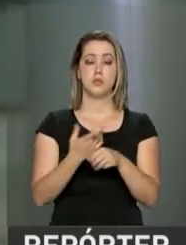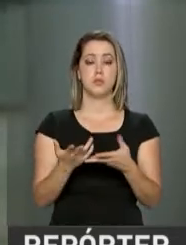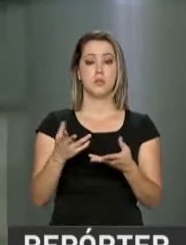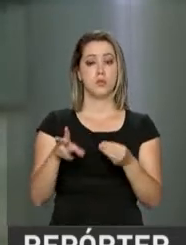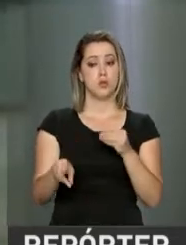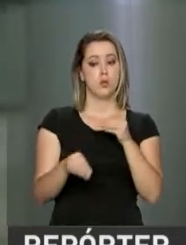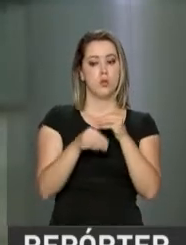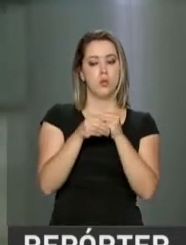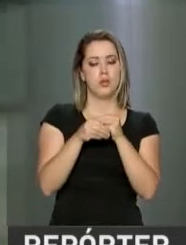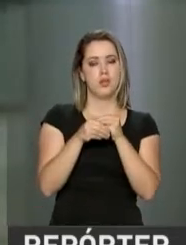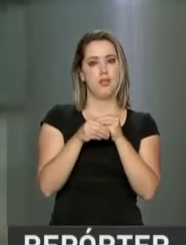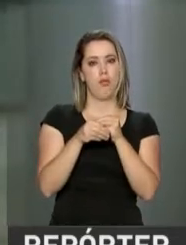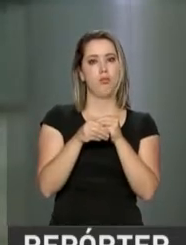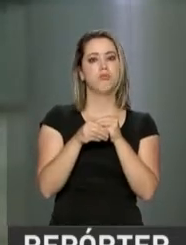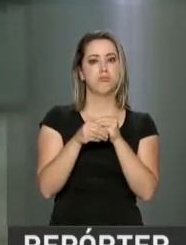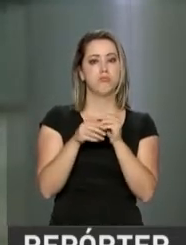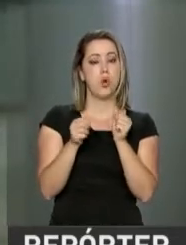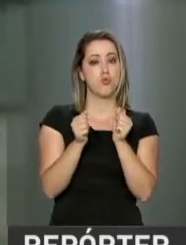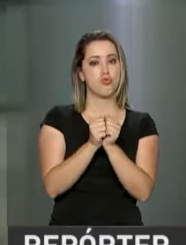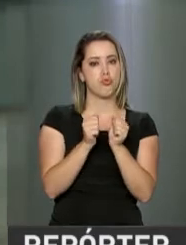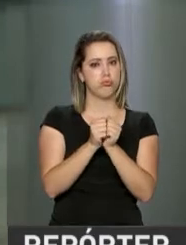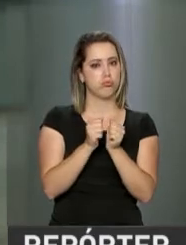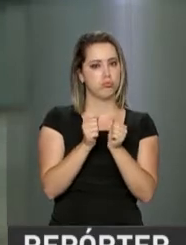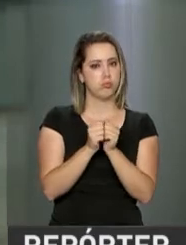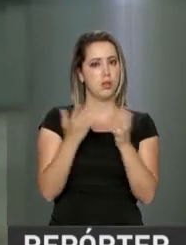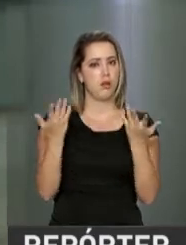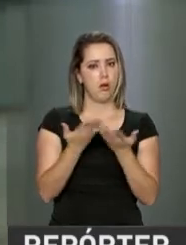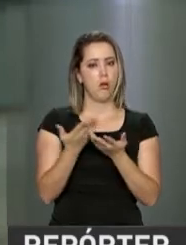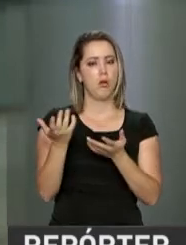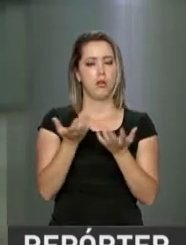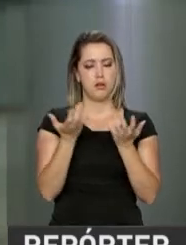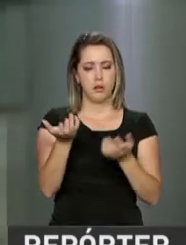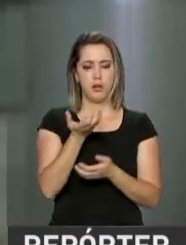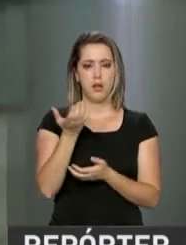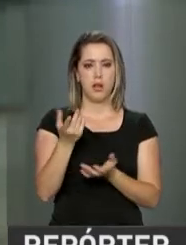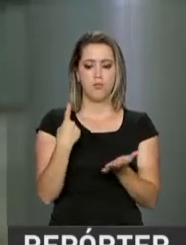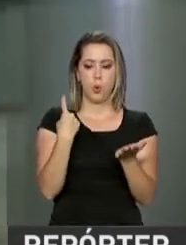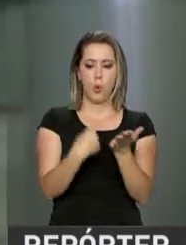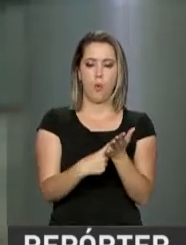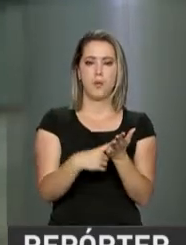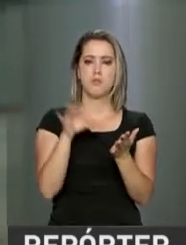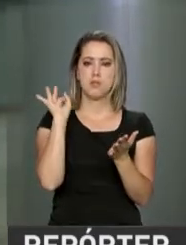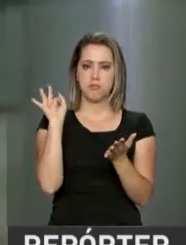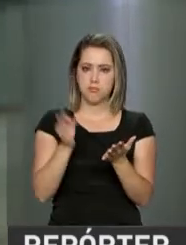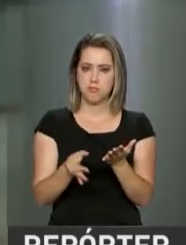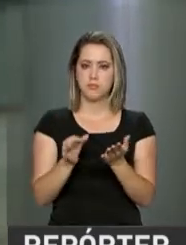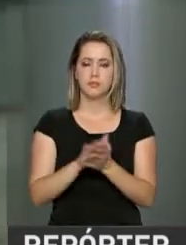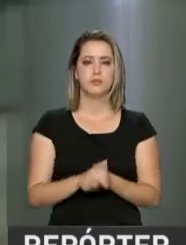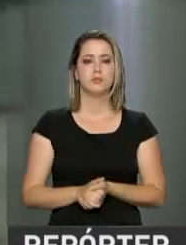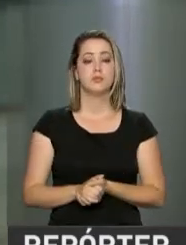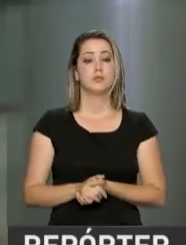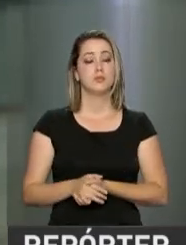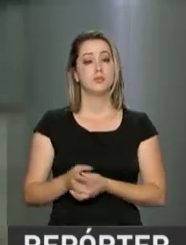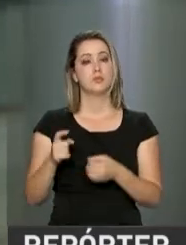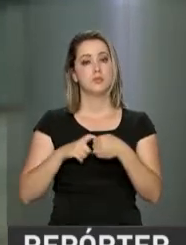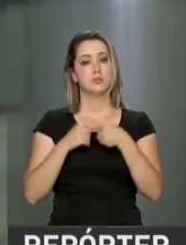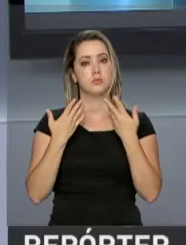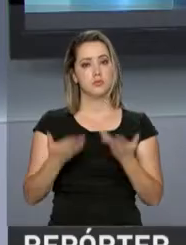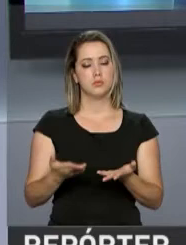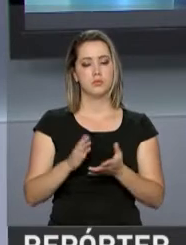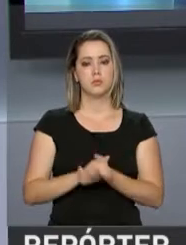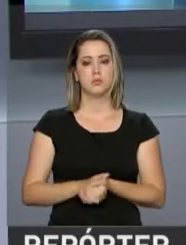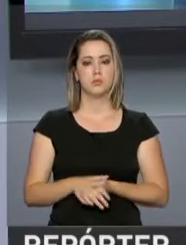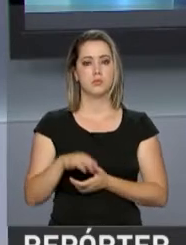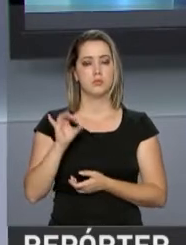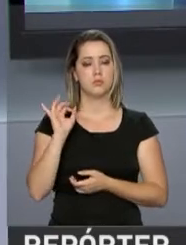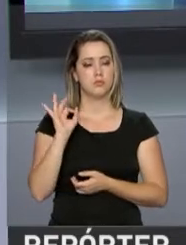um parceiro-chave da organização e agora pleiteia essa adesão formal. Eu volto com você no estúdio, Roberto.